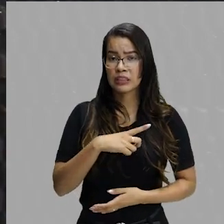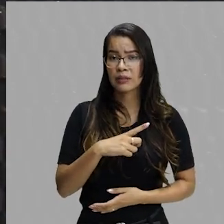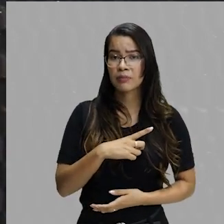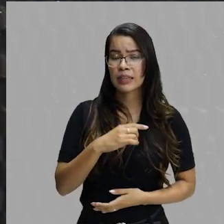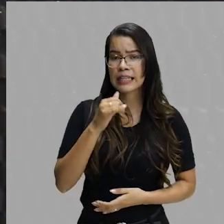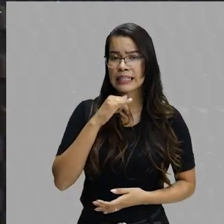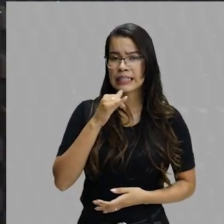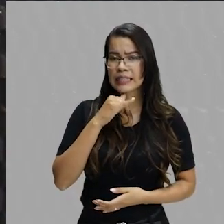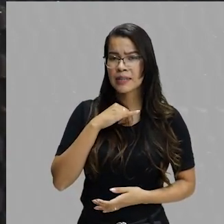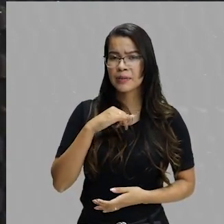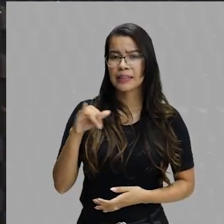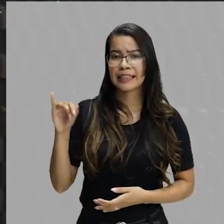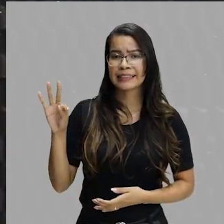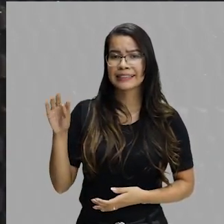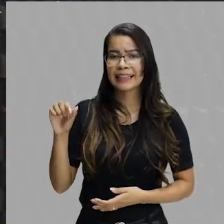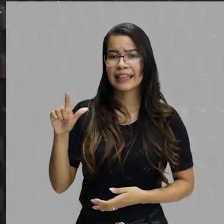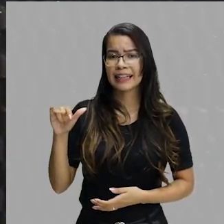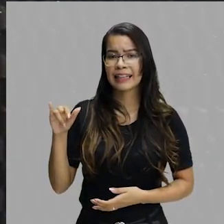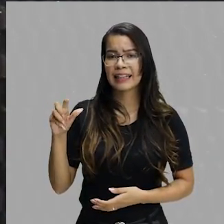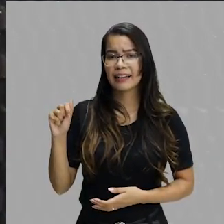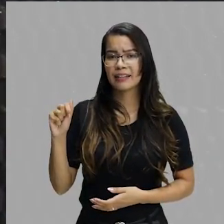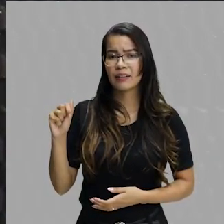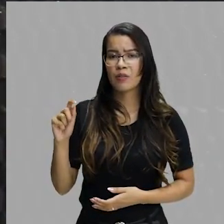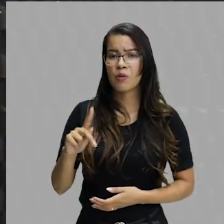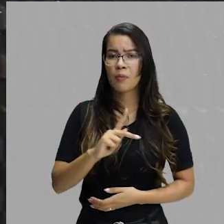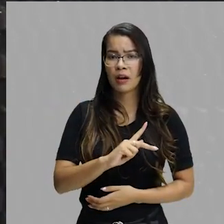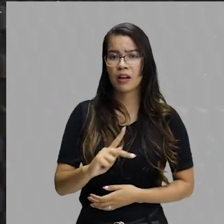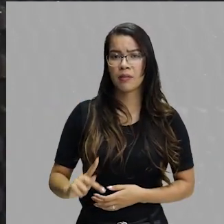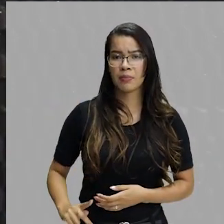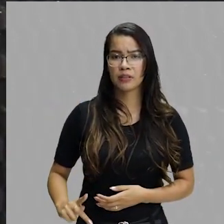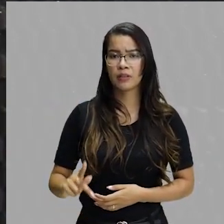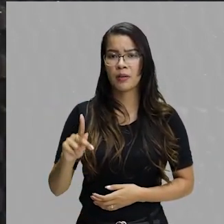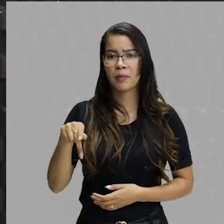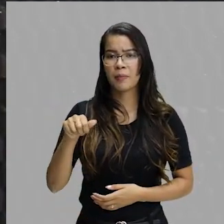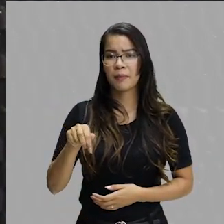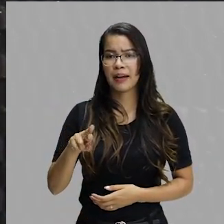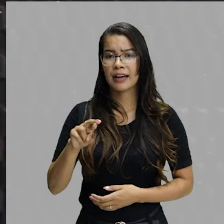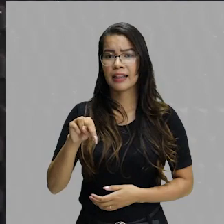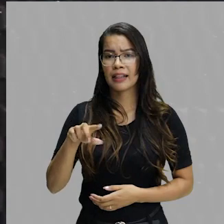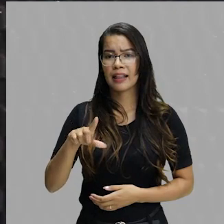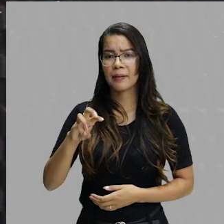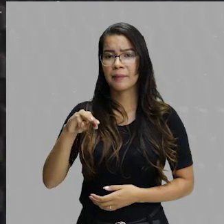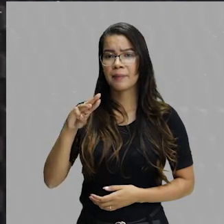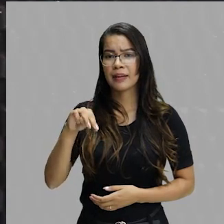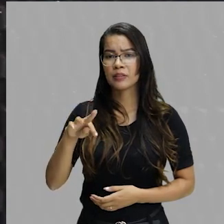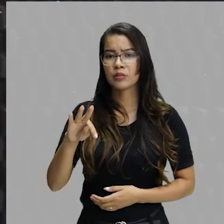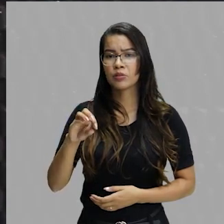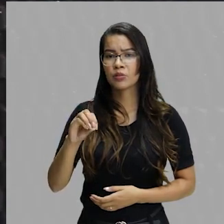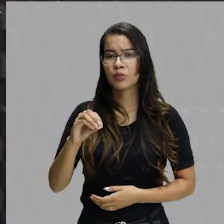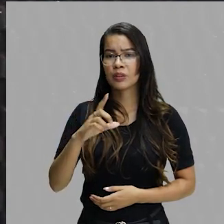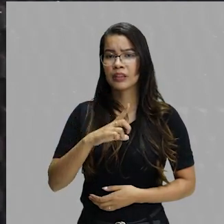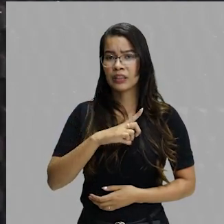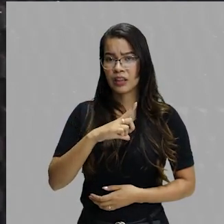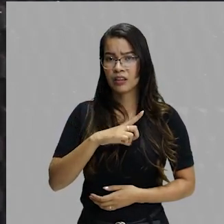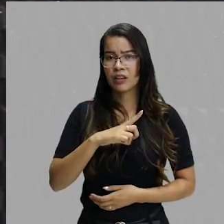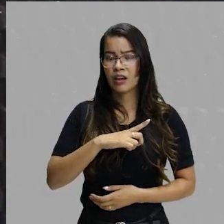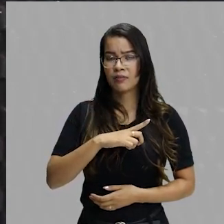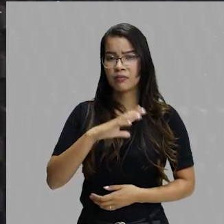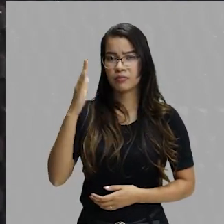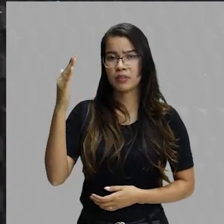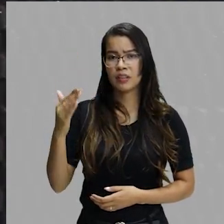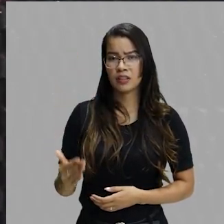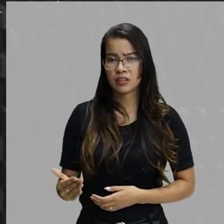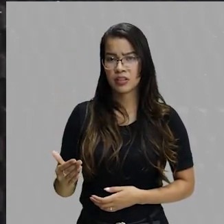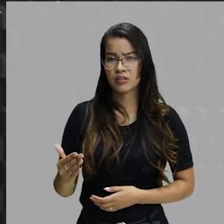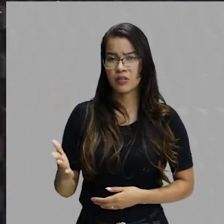da Itália, o parlamento italiano, ele tendo a presença de candidatos comunistas